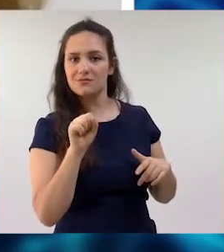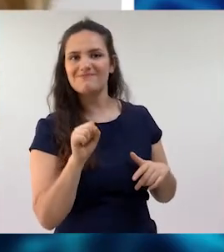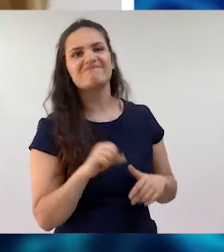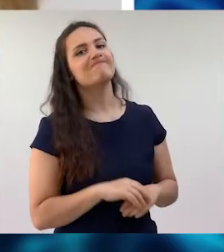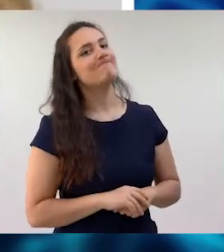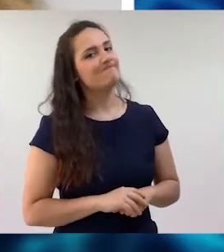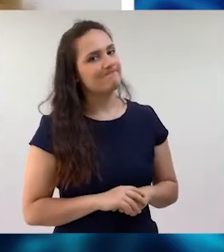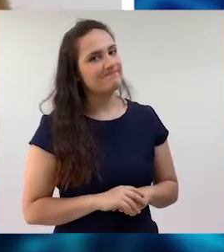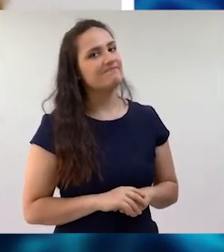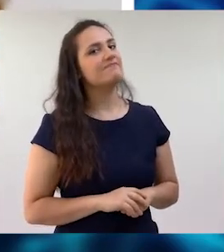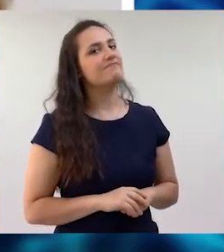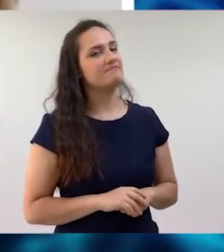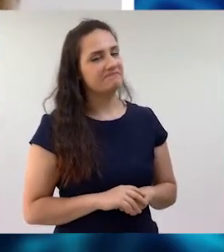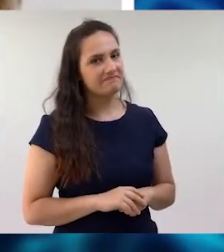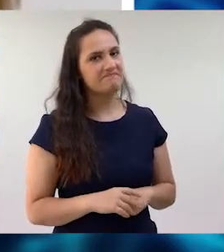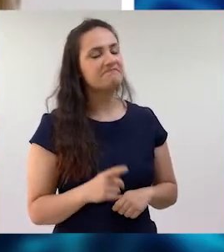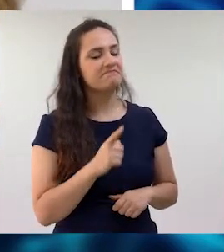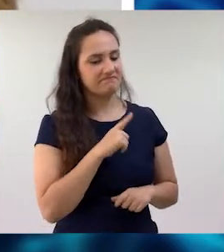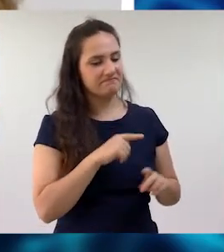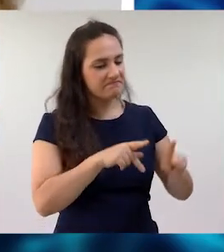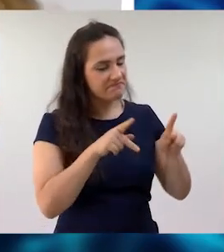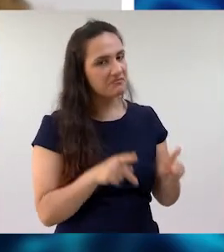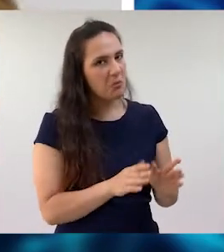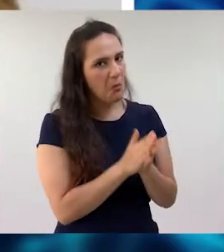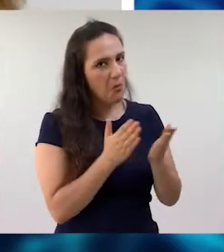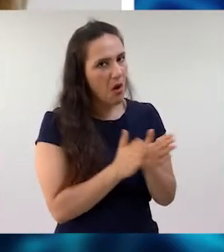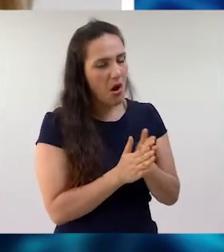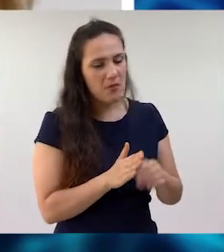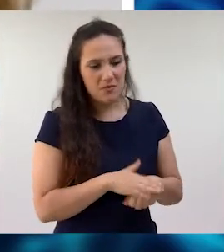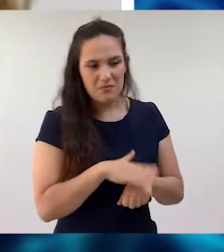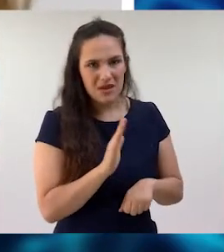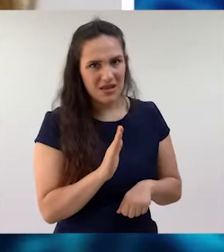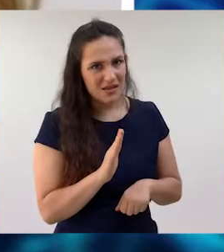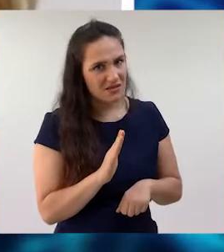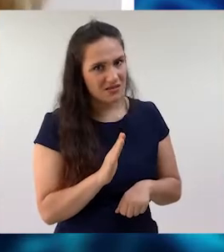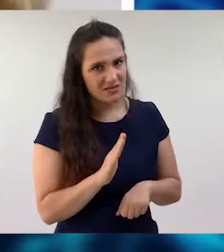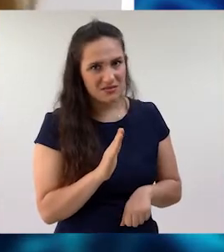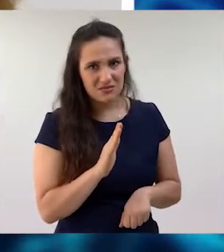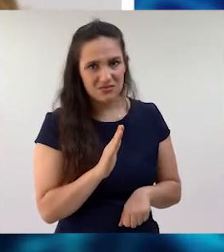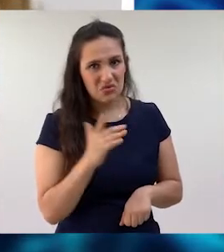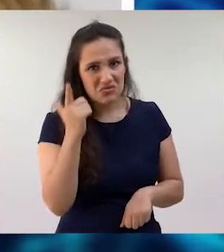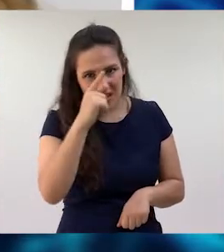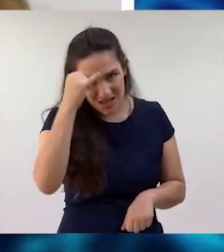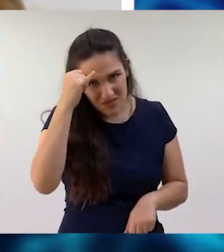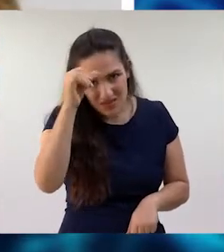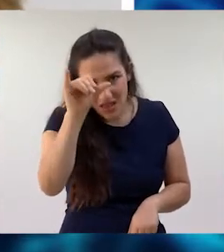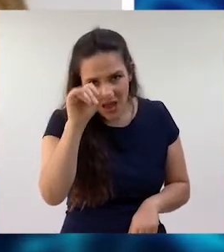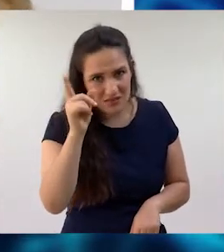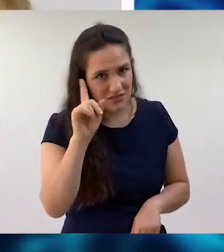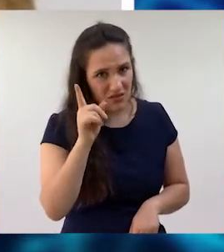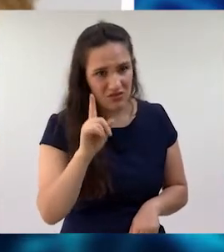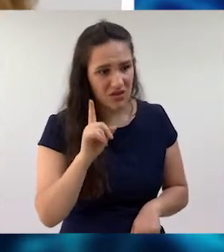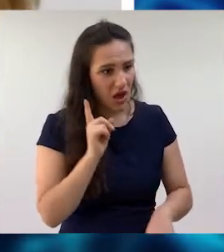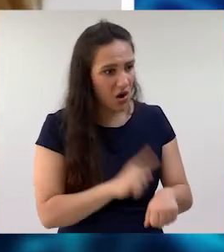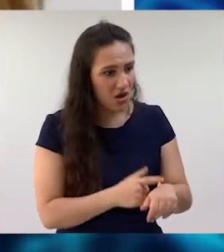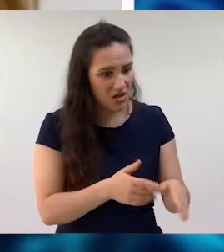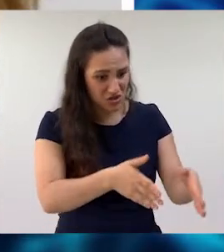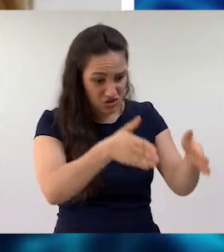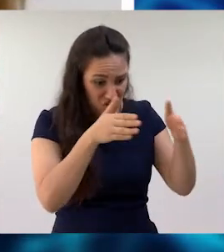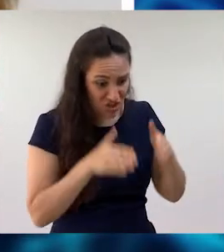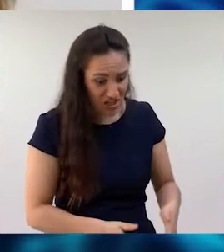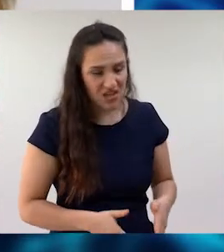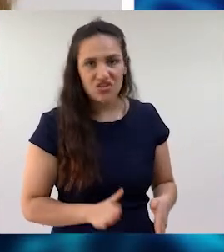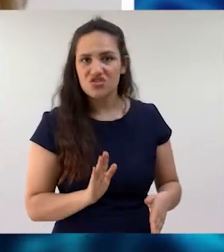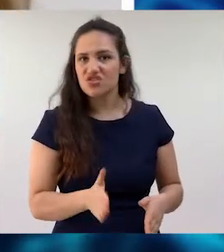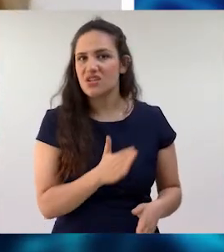trabalhava no SUS, obviamente que essa população, ela não chega numa fase para prevenção. E,